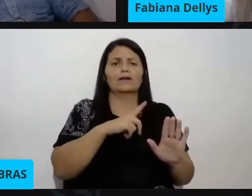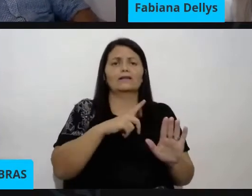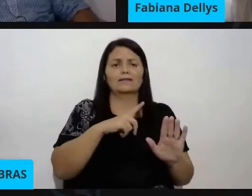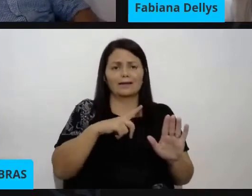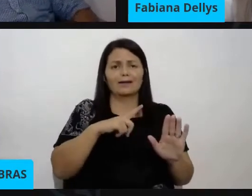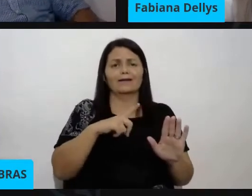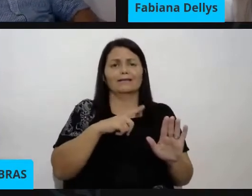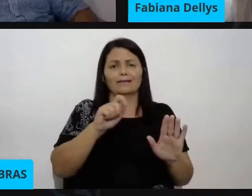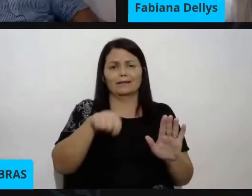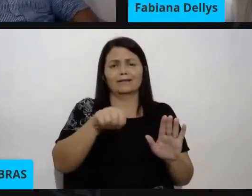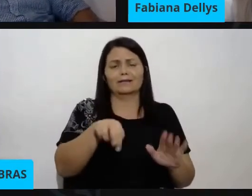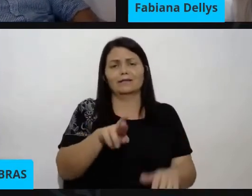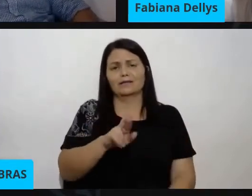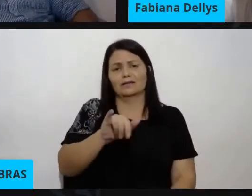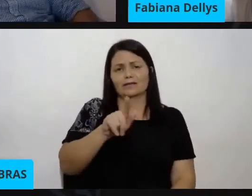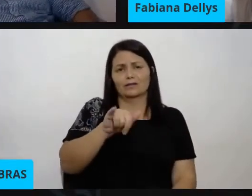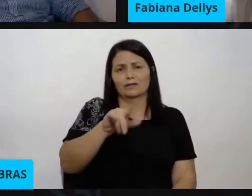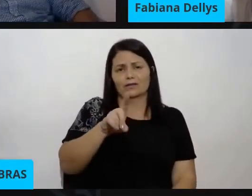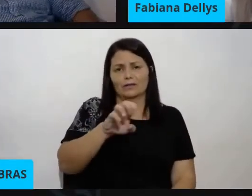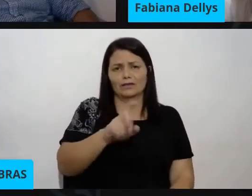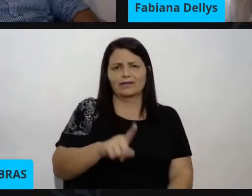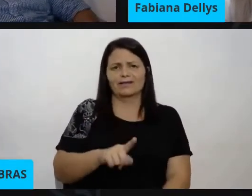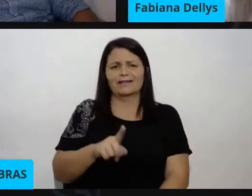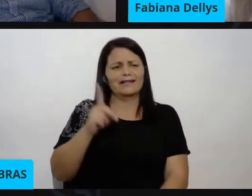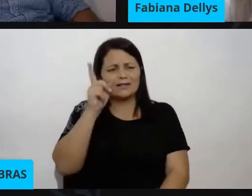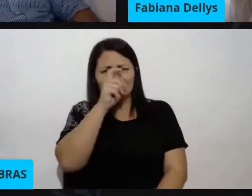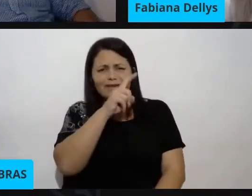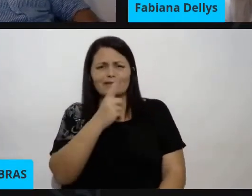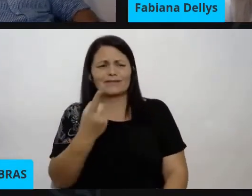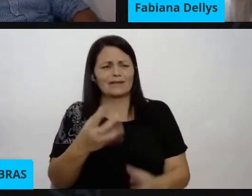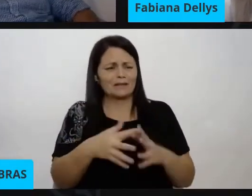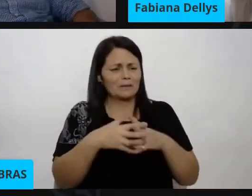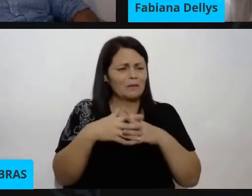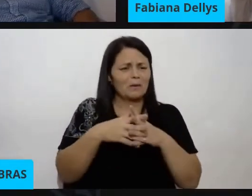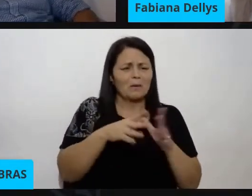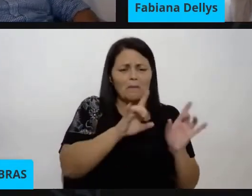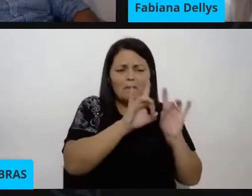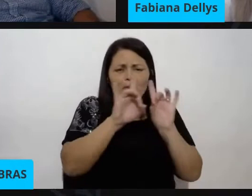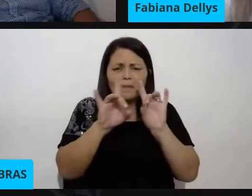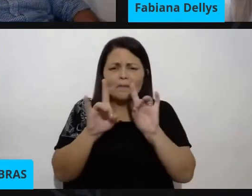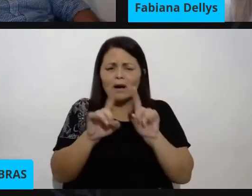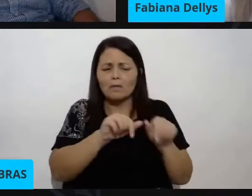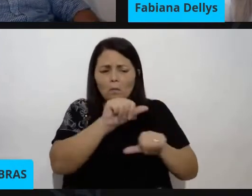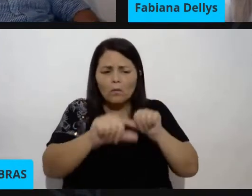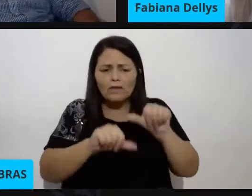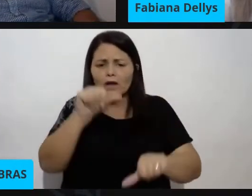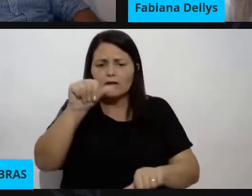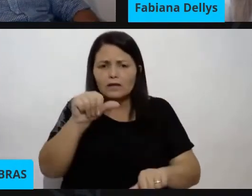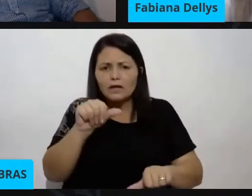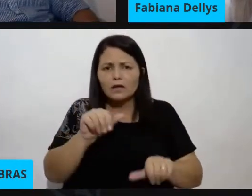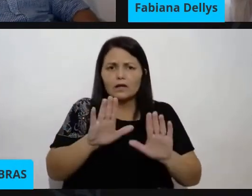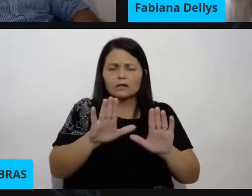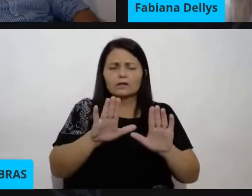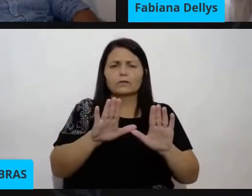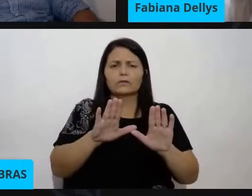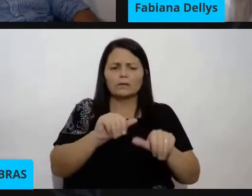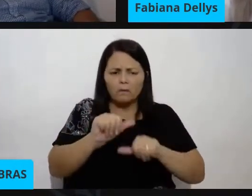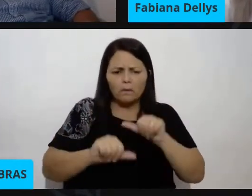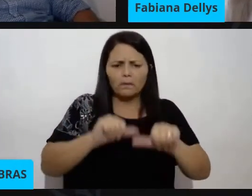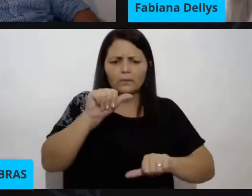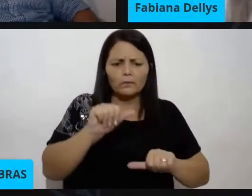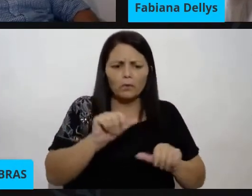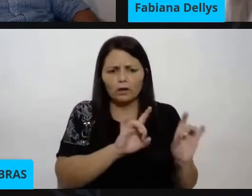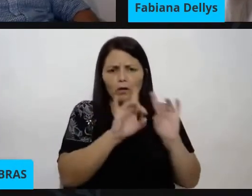rigidez. Eles têm dificuldades com quebras de rotina, com alterações sensoriais. Então, a hora que quebrou a